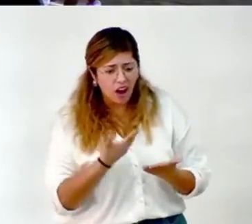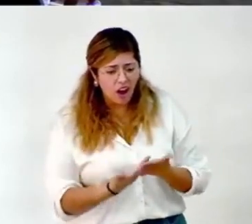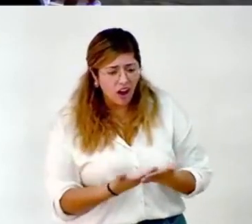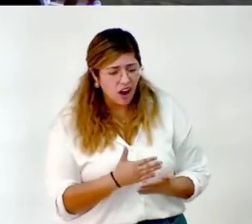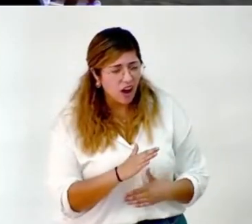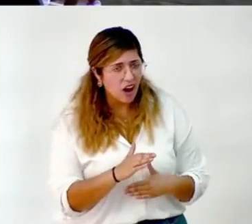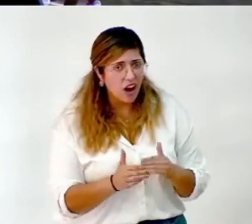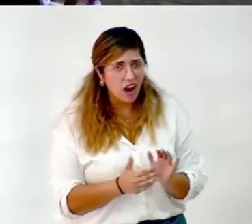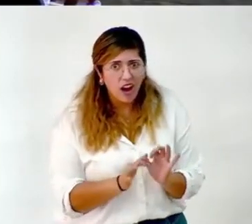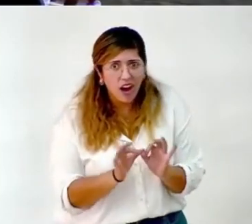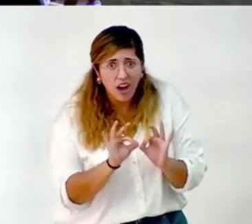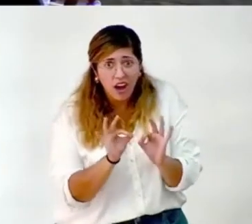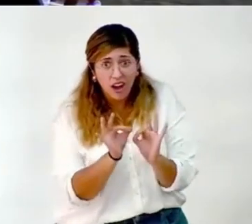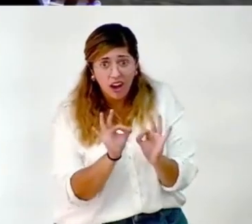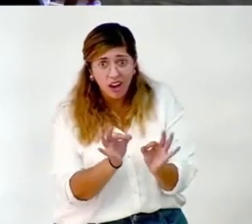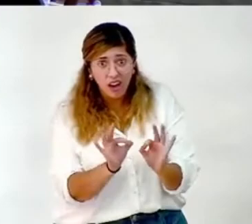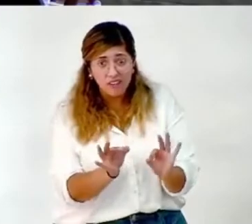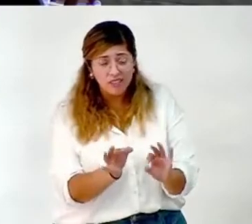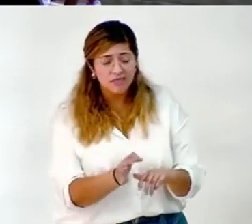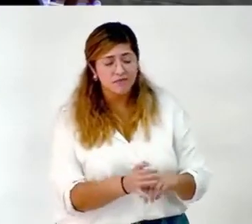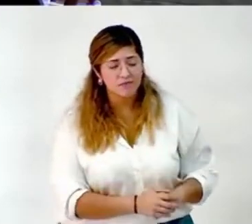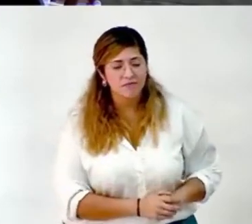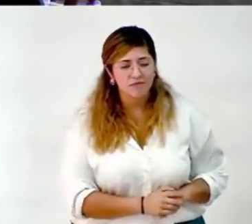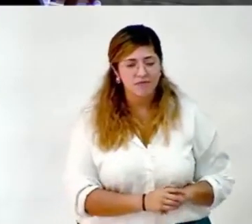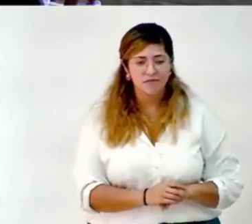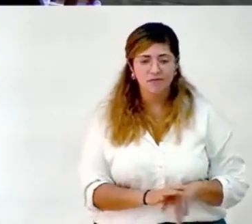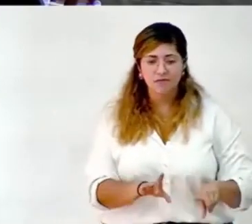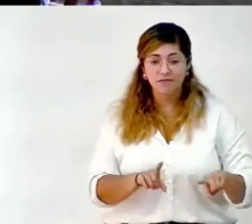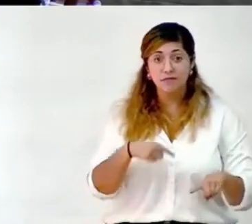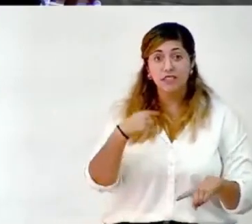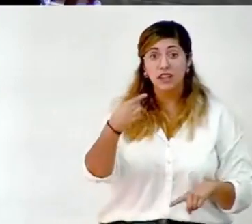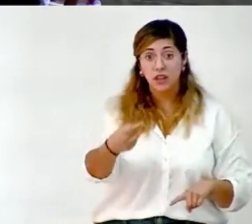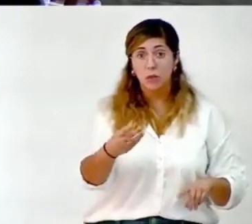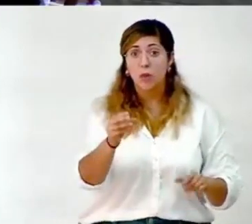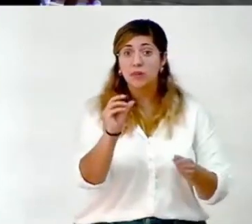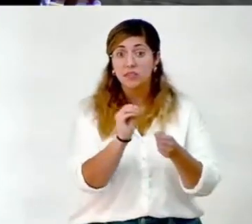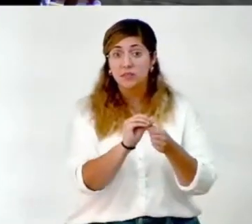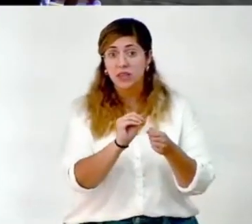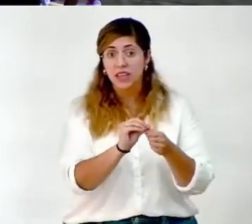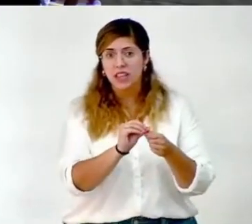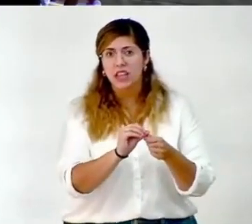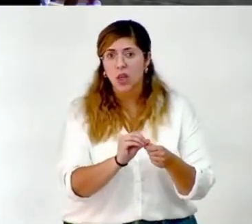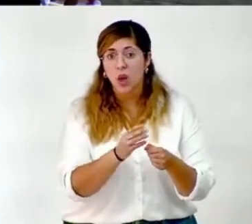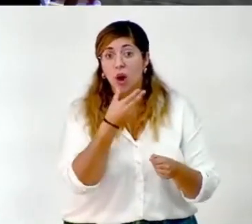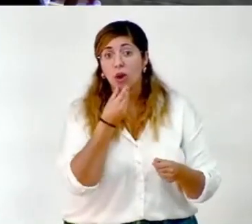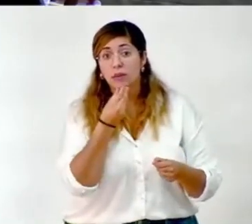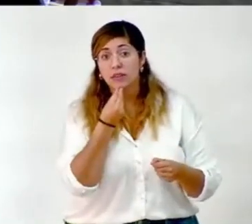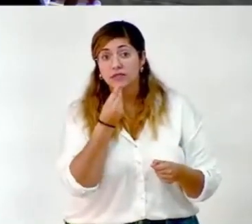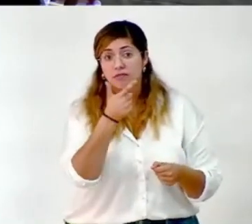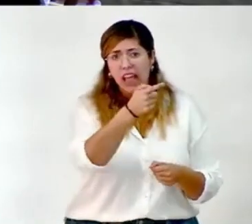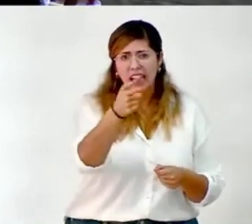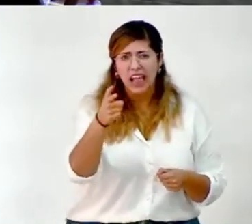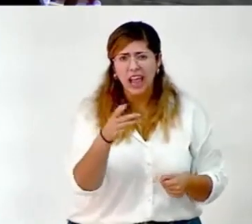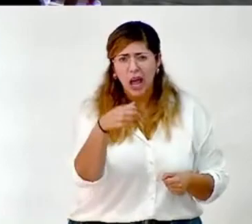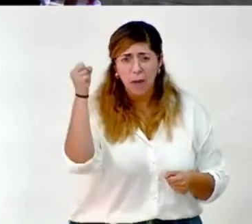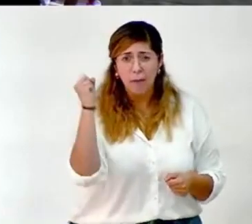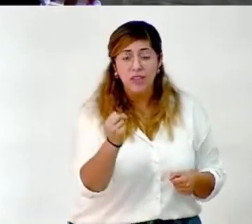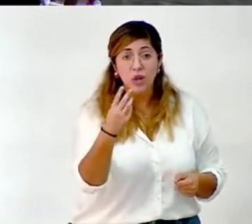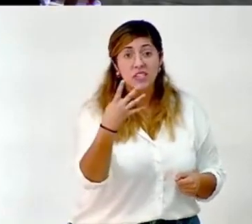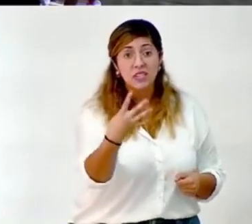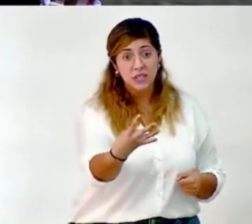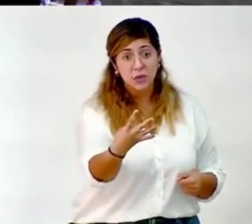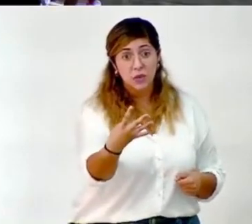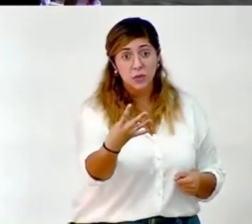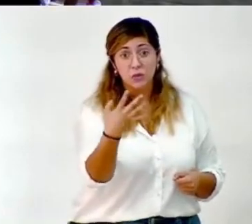Todos chocados com isso. Depois de fazer o que fez, ele tira a sua própria vida. No dia